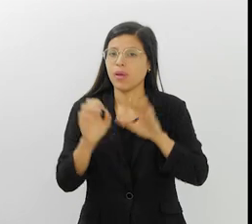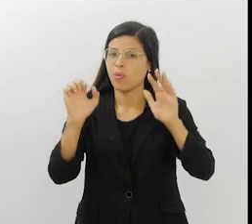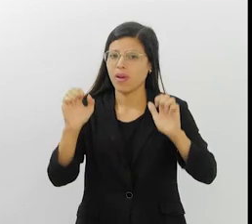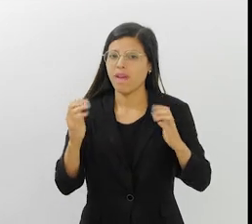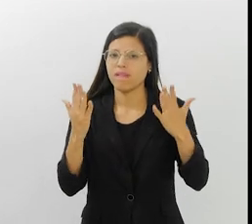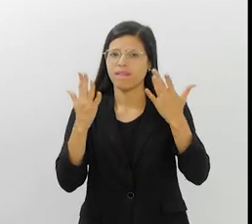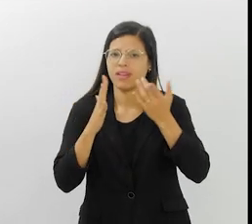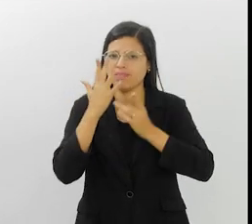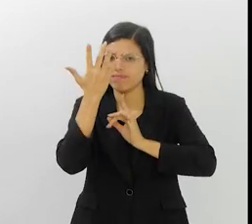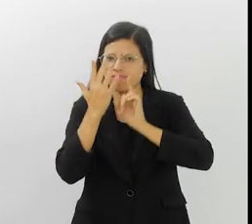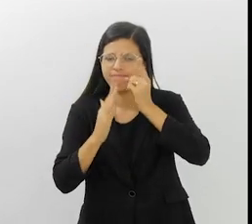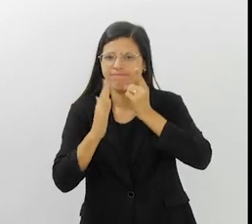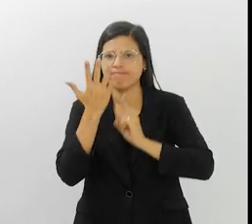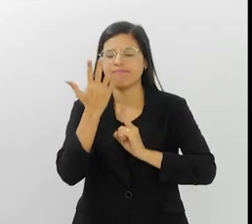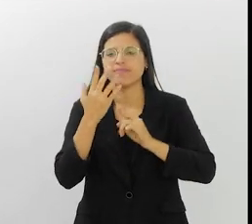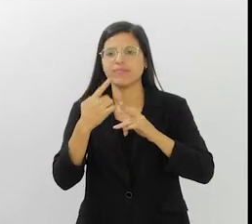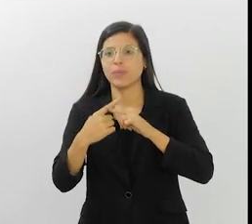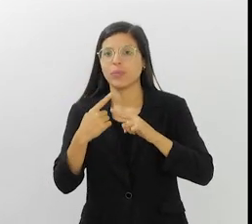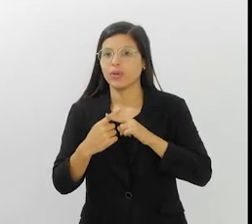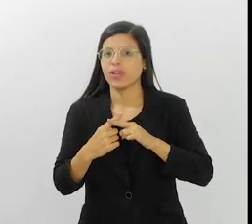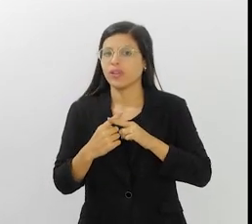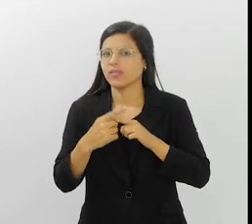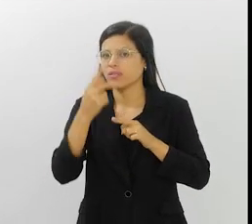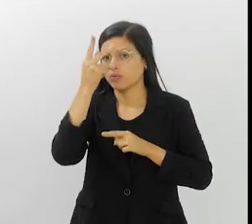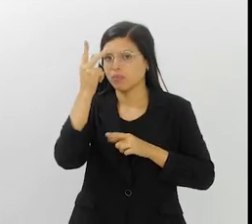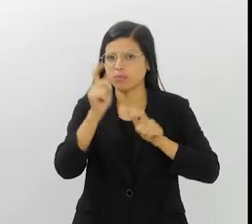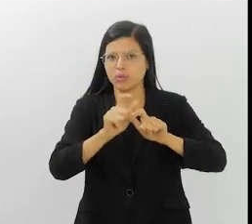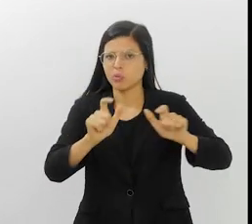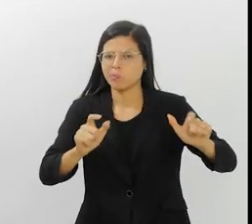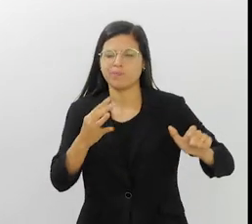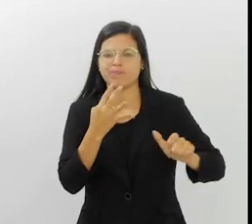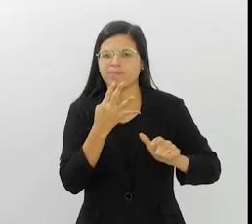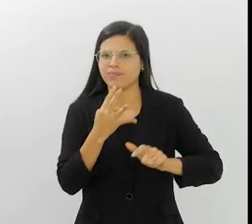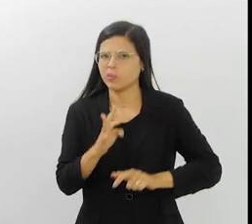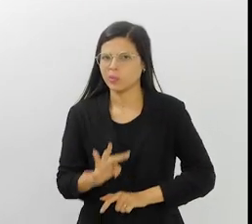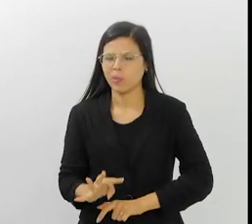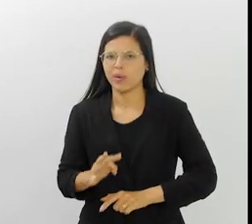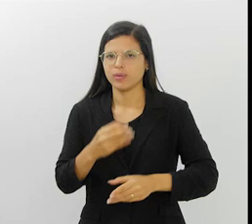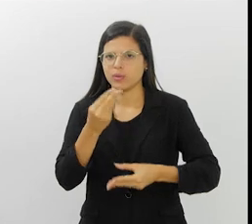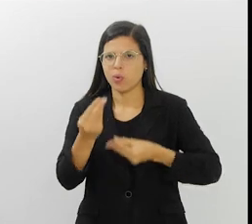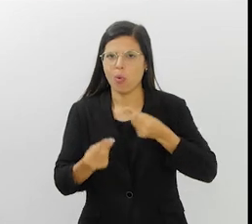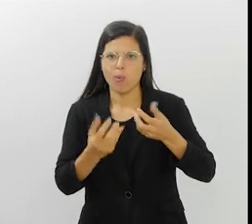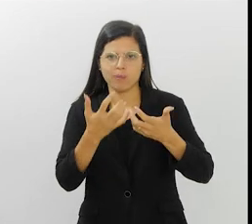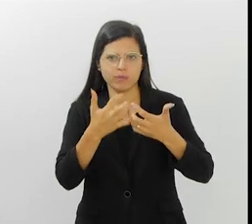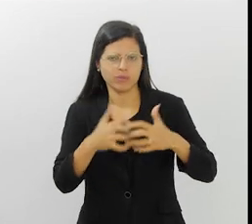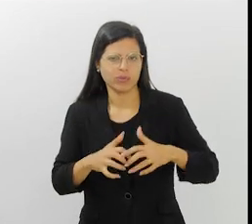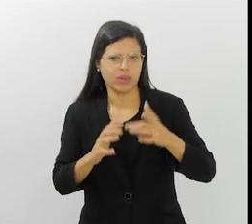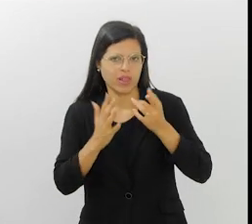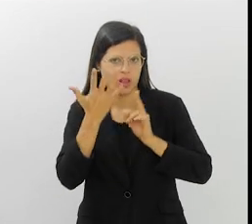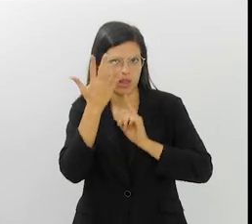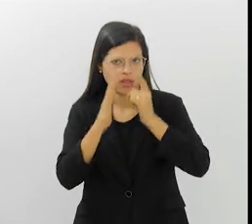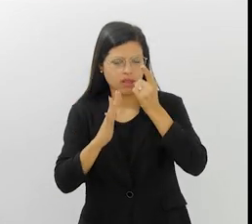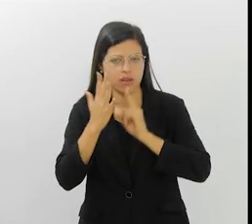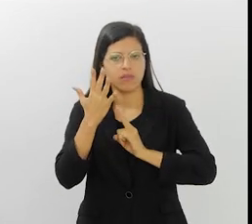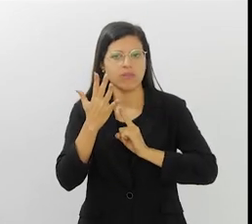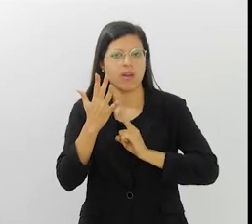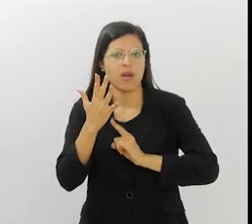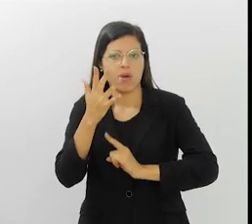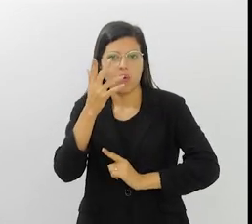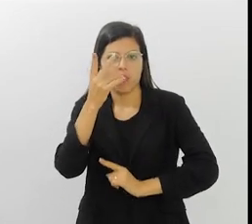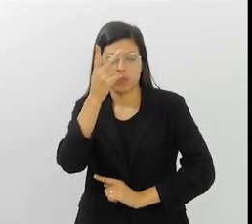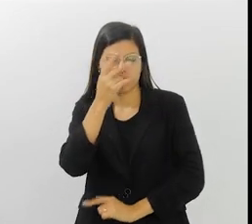né? Porque a gente chegou à conclusão que muita gente não conhece a mecânica do carnaval, né? O próprio carioca,